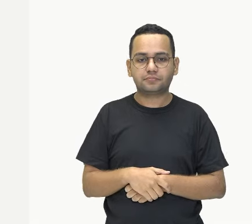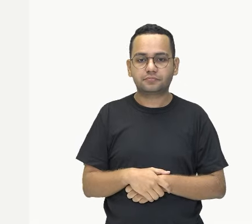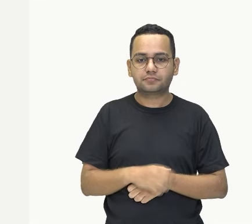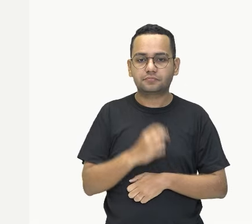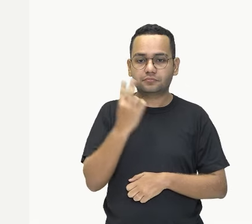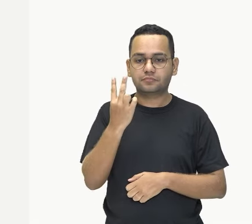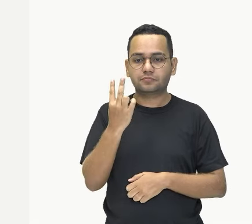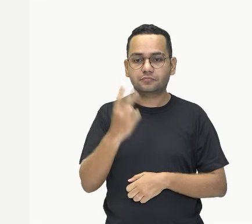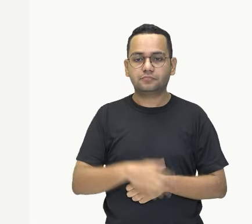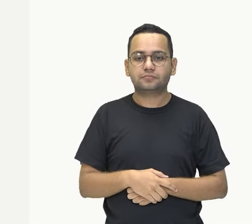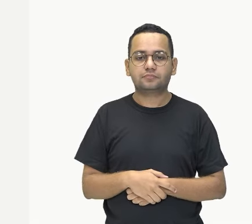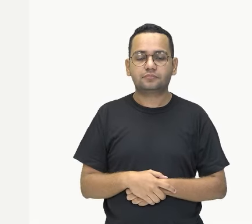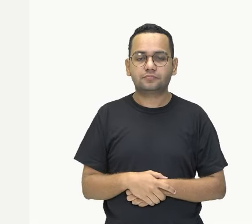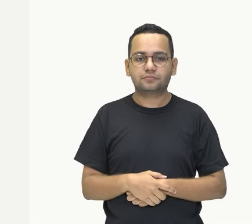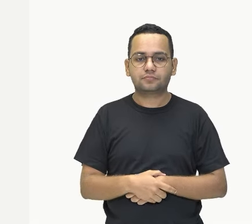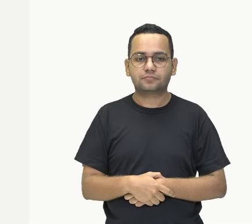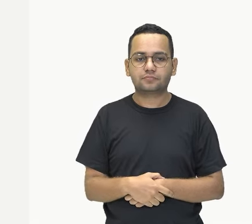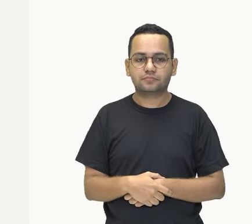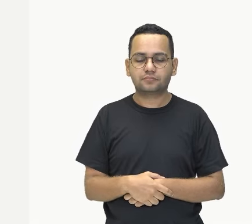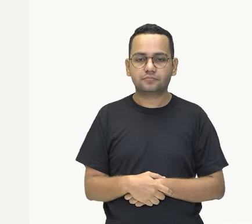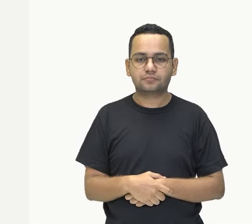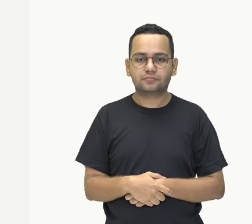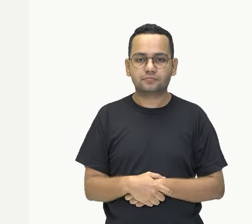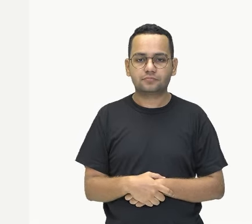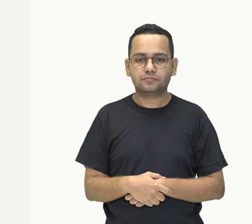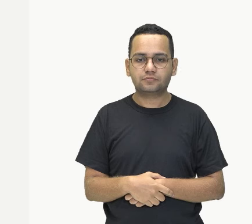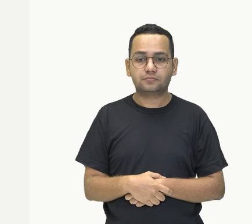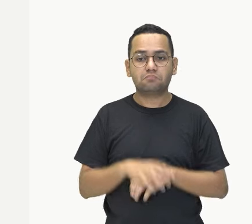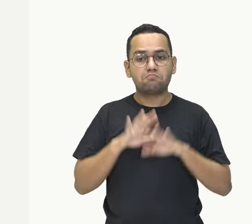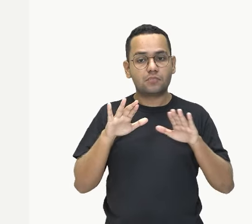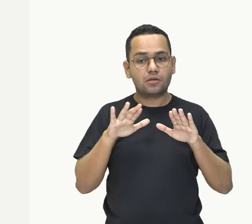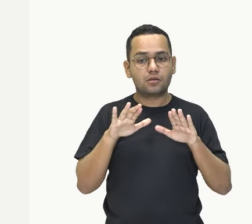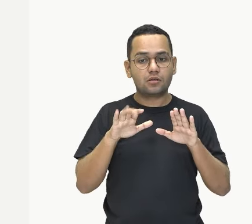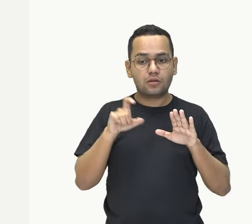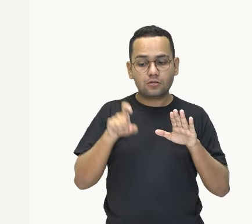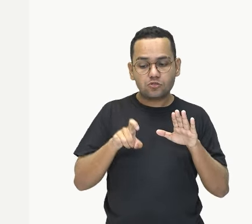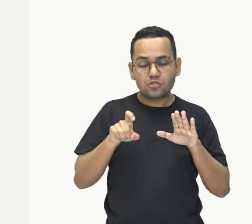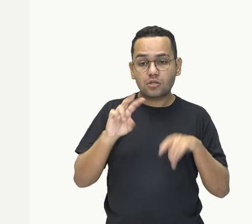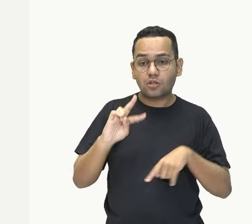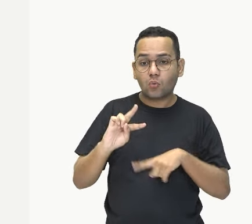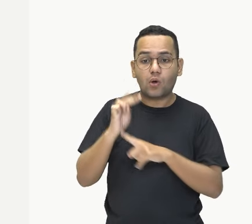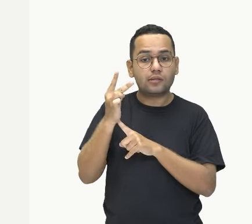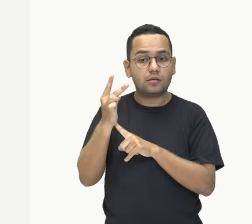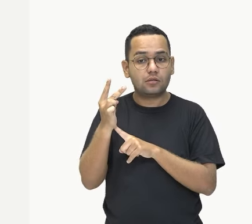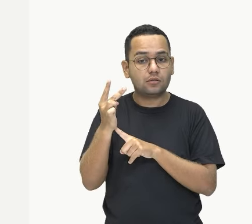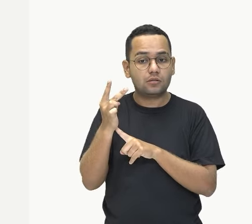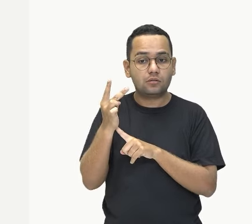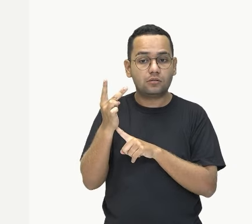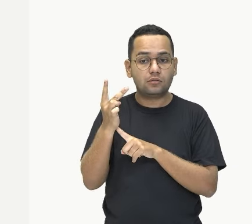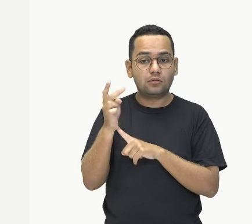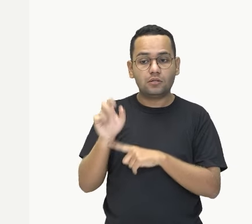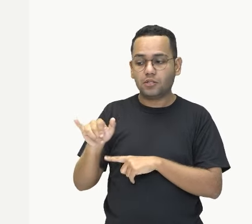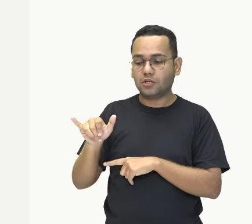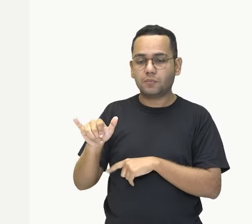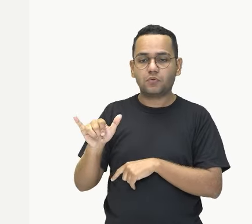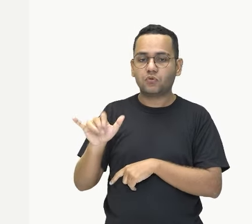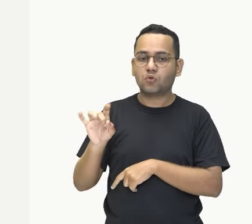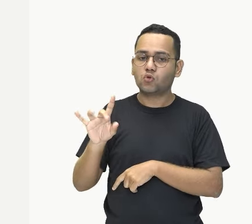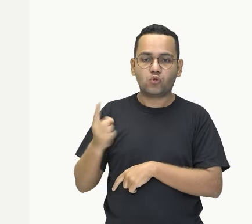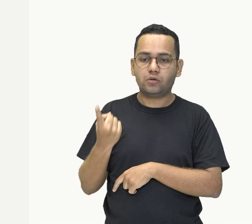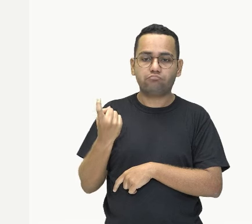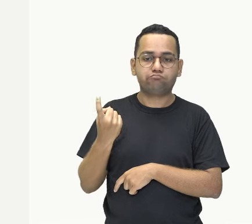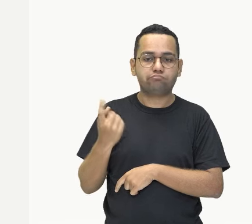1, 2. Lembrando que o 2 é no x, é apenas o x que eu multipliquei. O